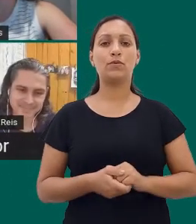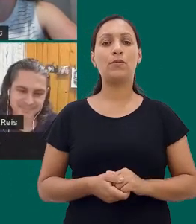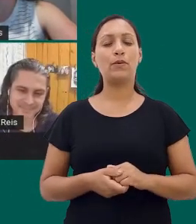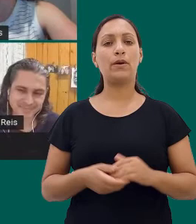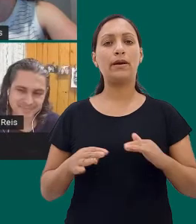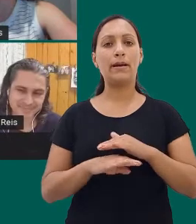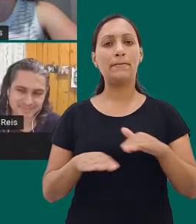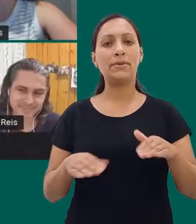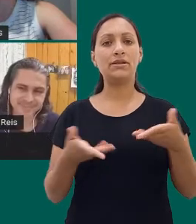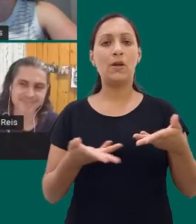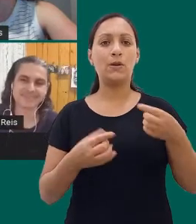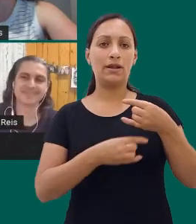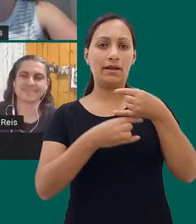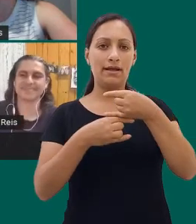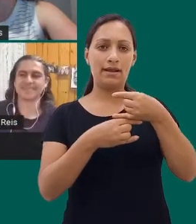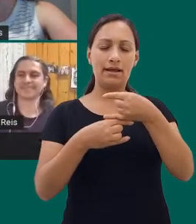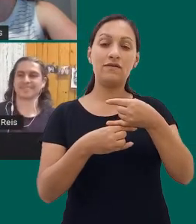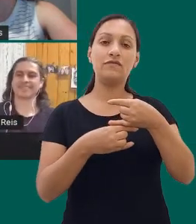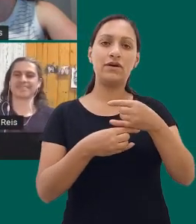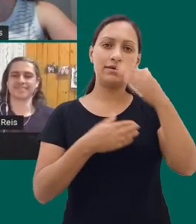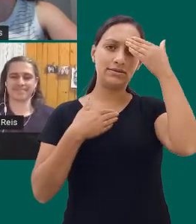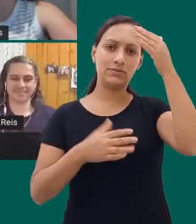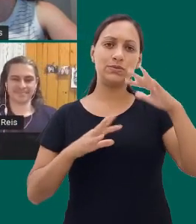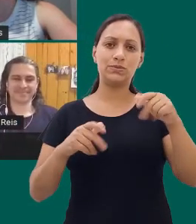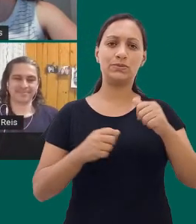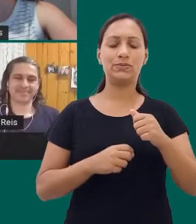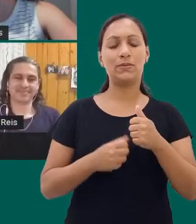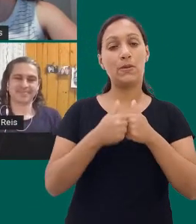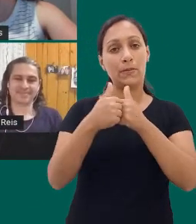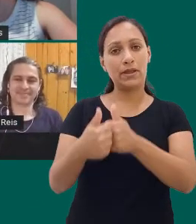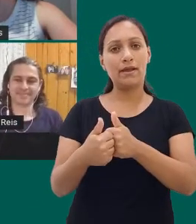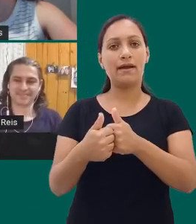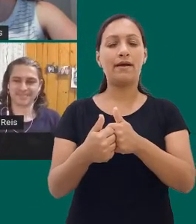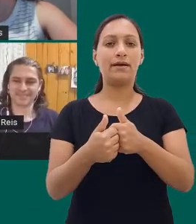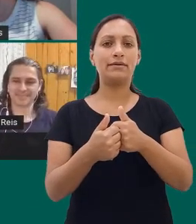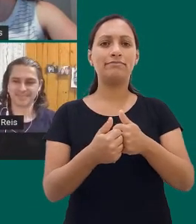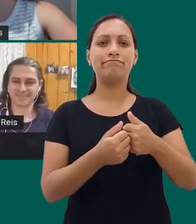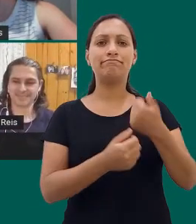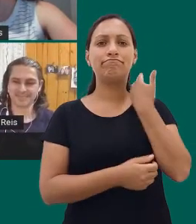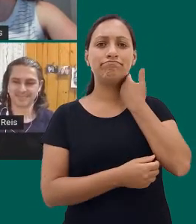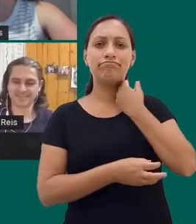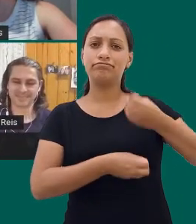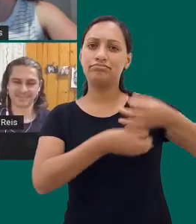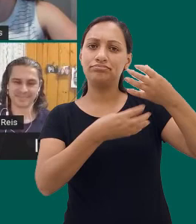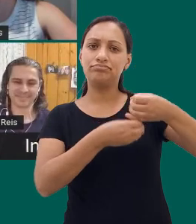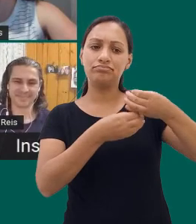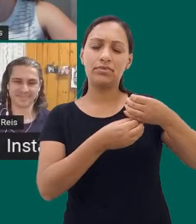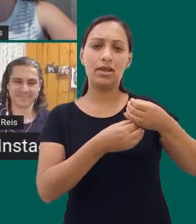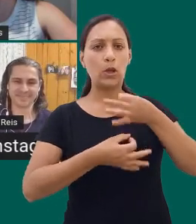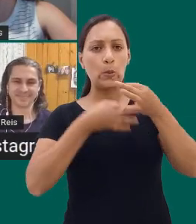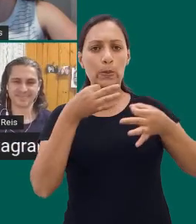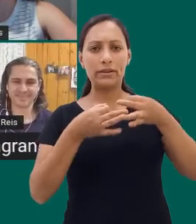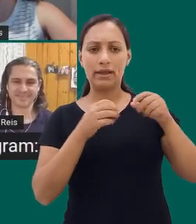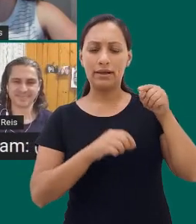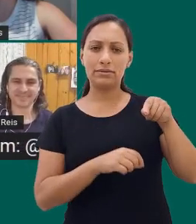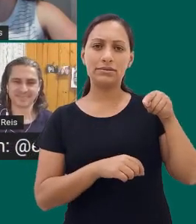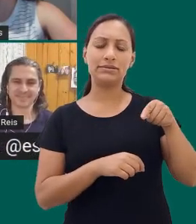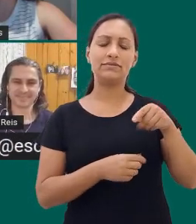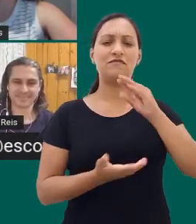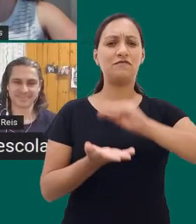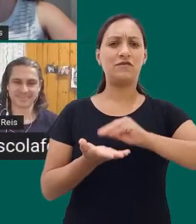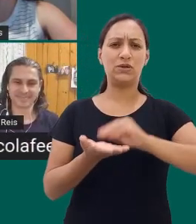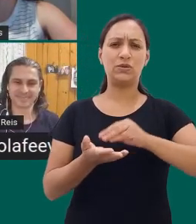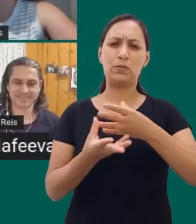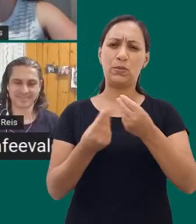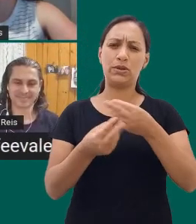live. Agradeço a todos que acompanharam, que mandaram aí os agradecimentos, comentários, uma série de coisas. Faltou um monte de